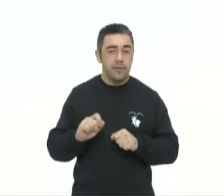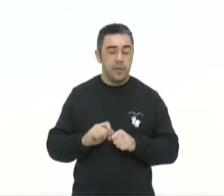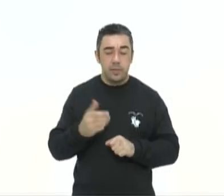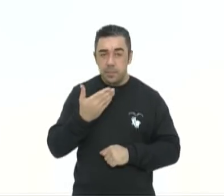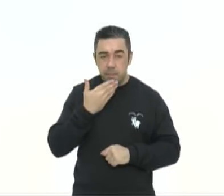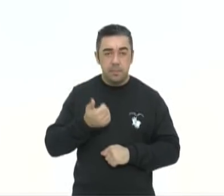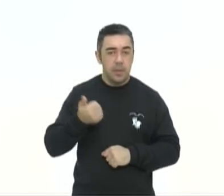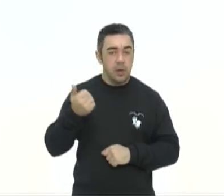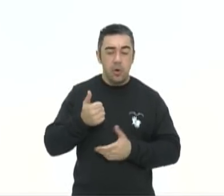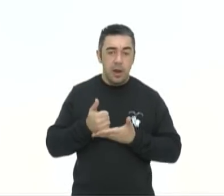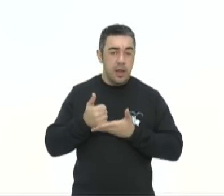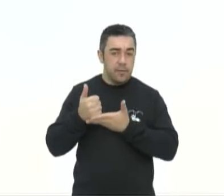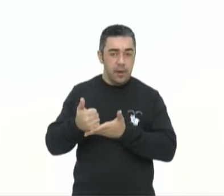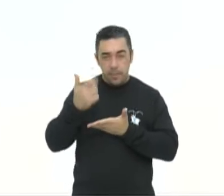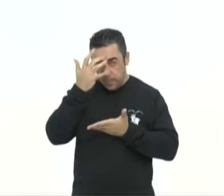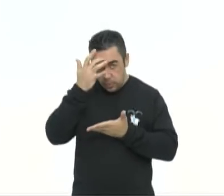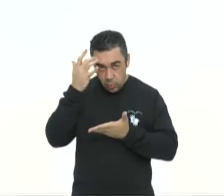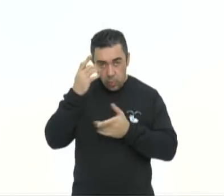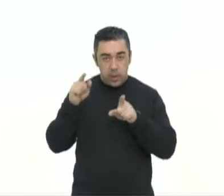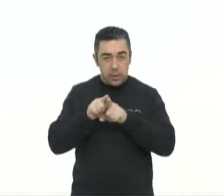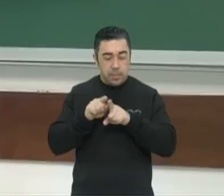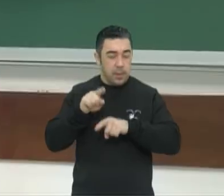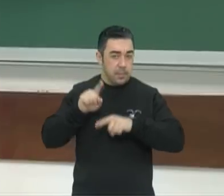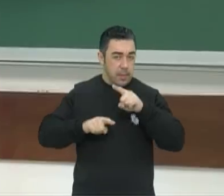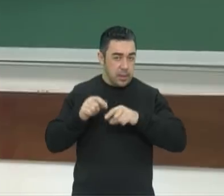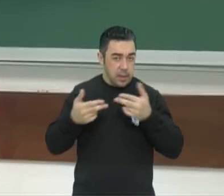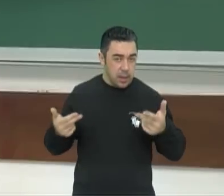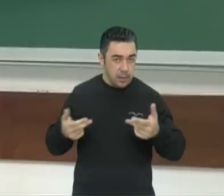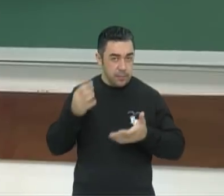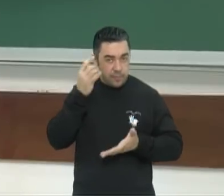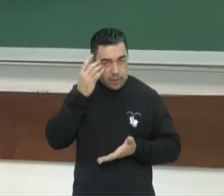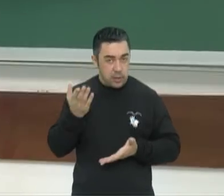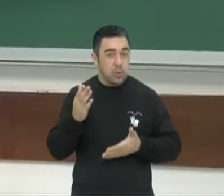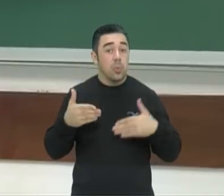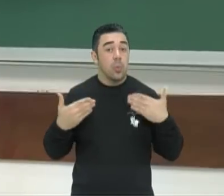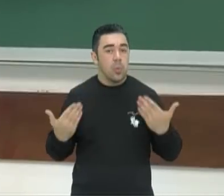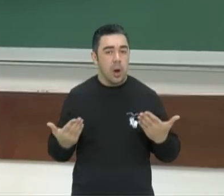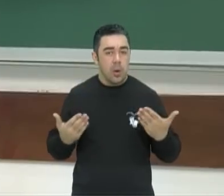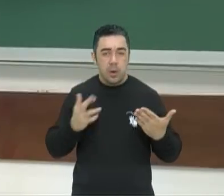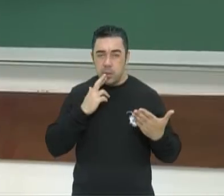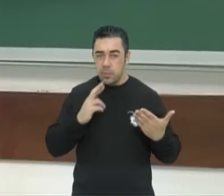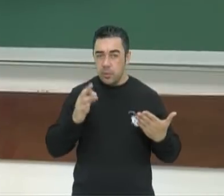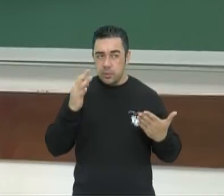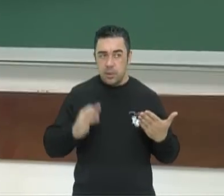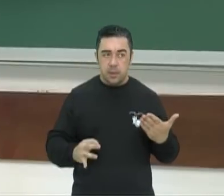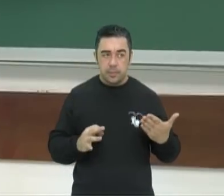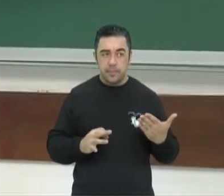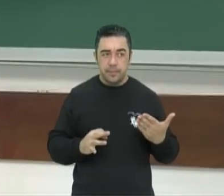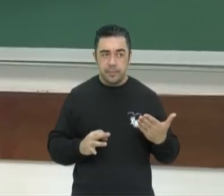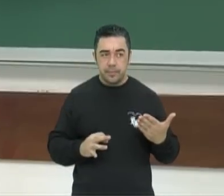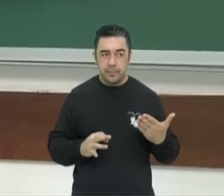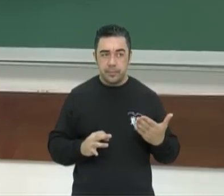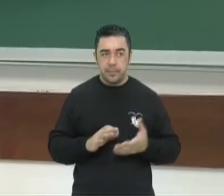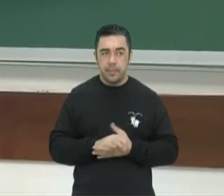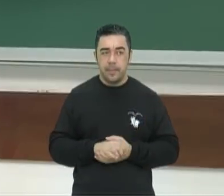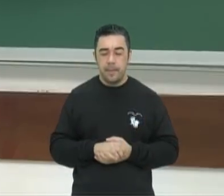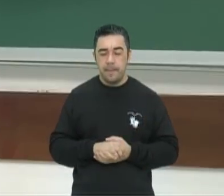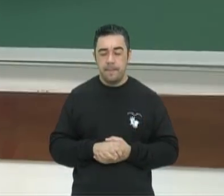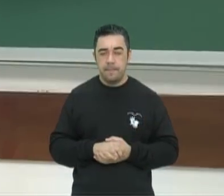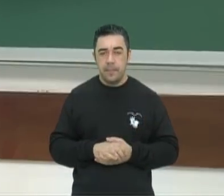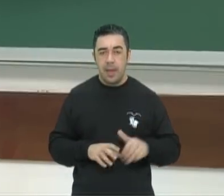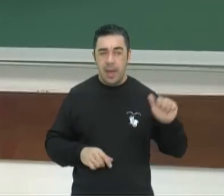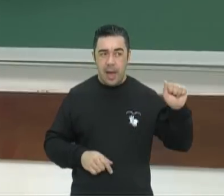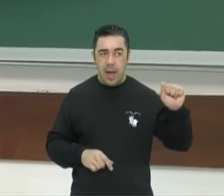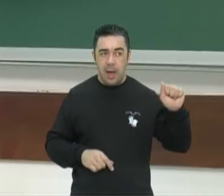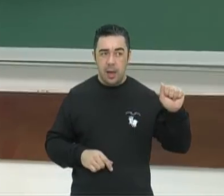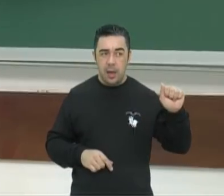o transporte de pessoas e produtos. Tá fácil. Qual meio de transporte acelerou o transporte de pessoas e